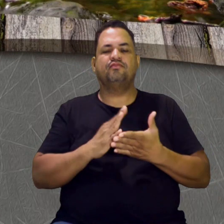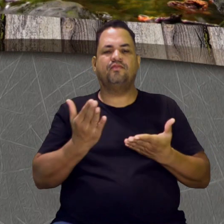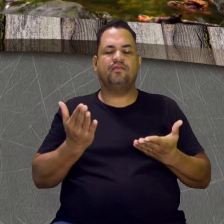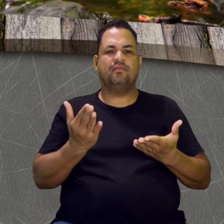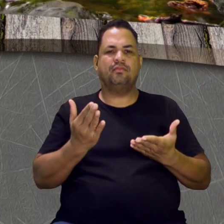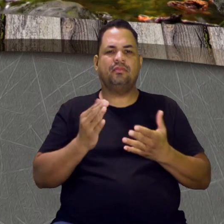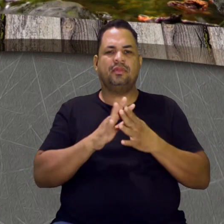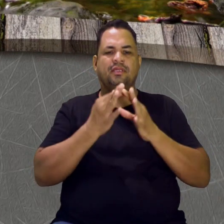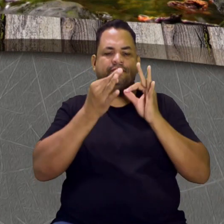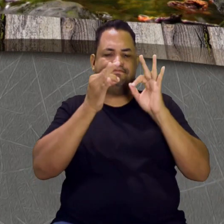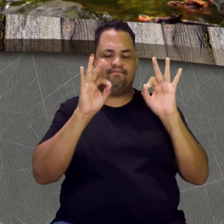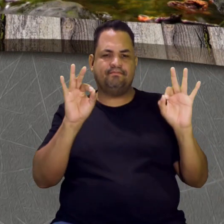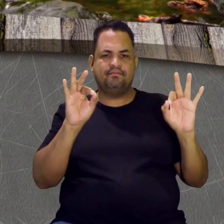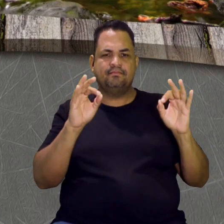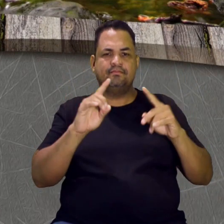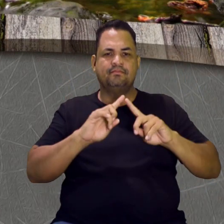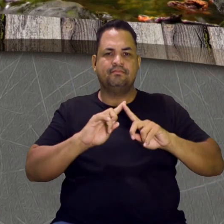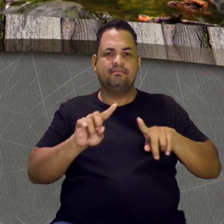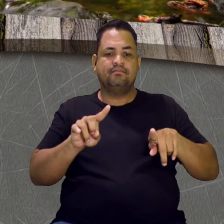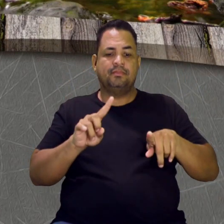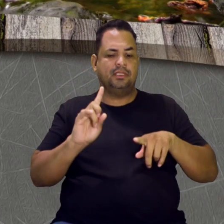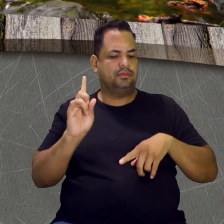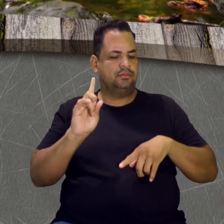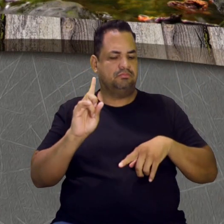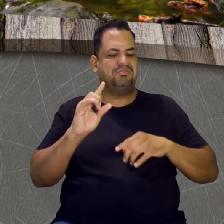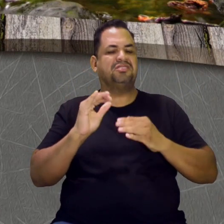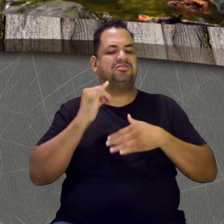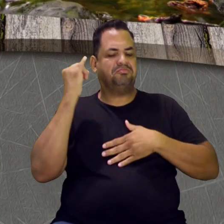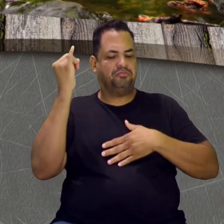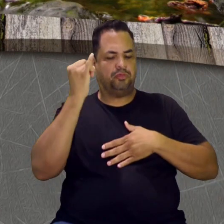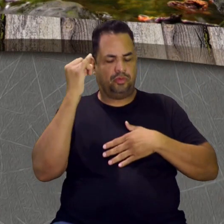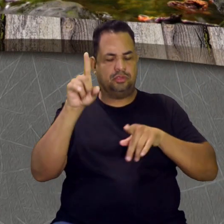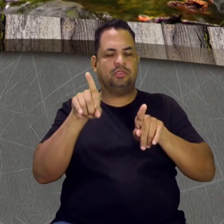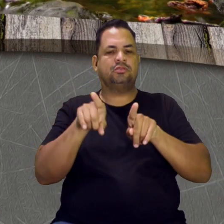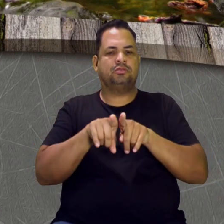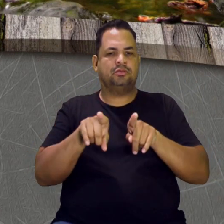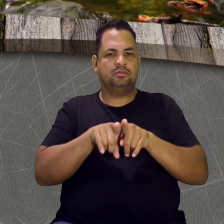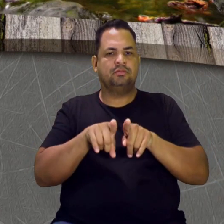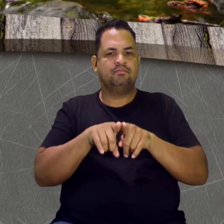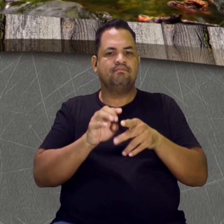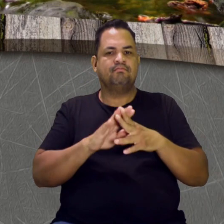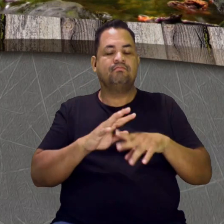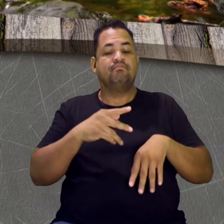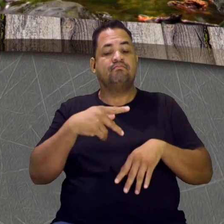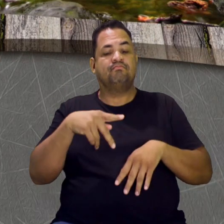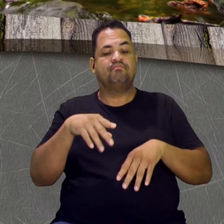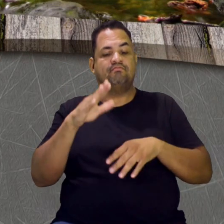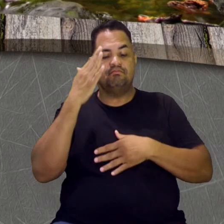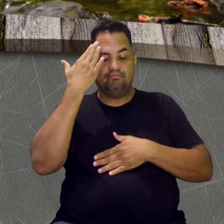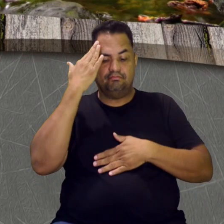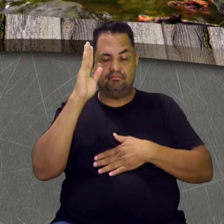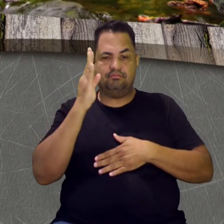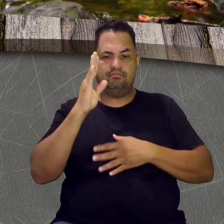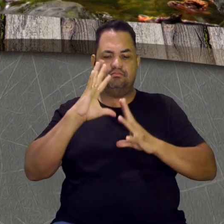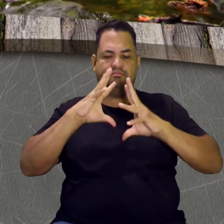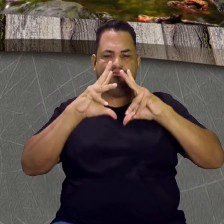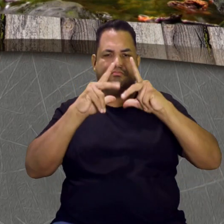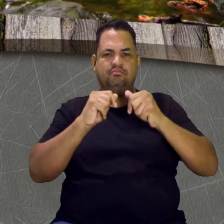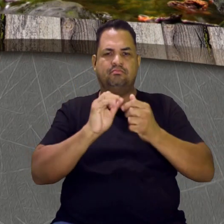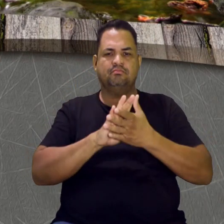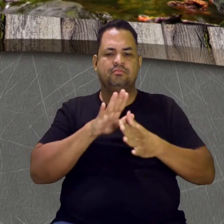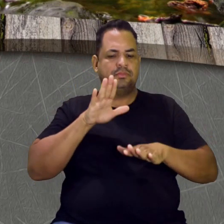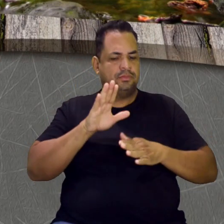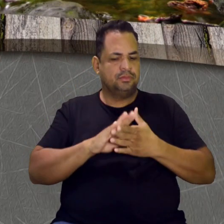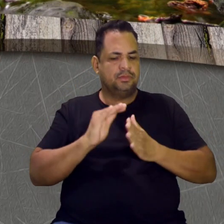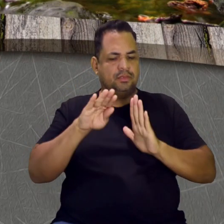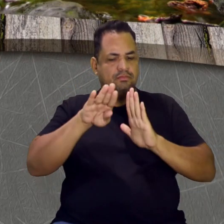muito simples, porém não menos importante, né, para você entender a biologia como um todo. É aquilo que eu falo. Se você entender um passo a